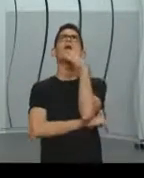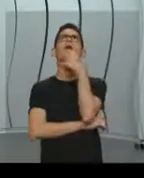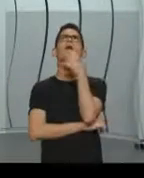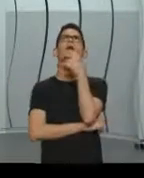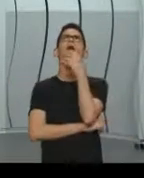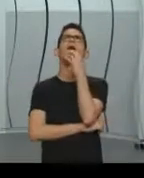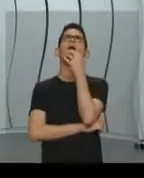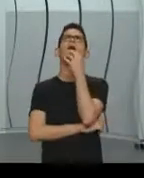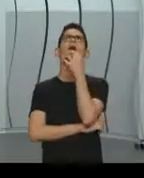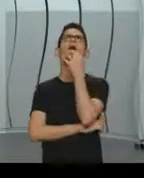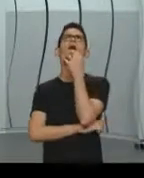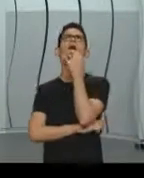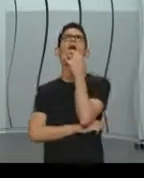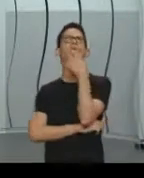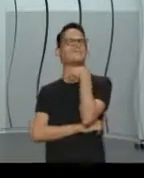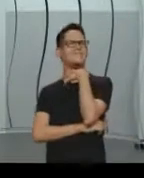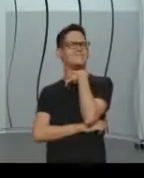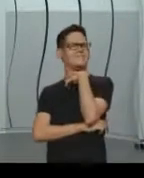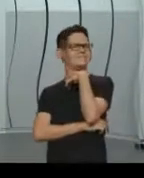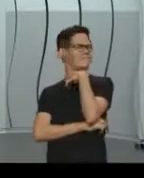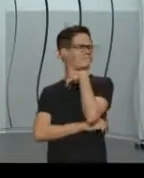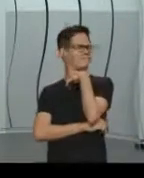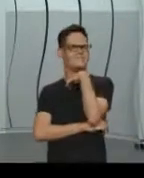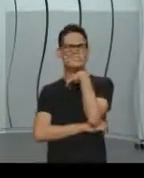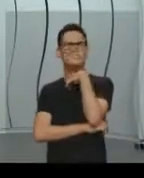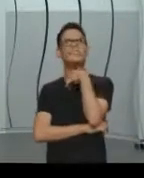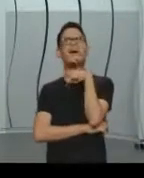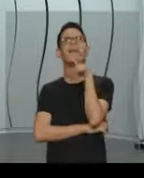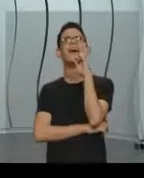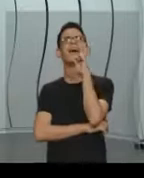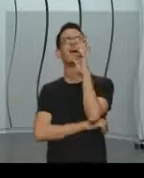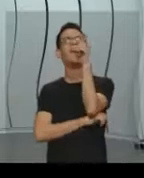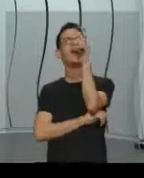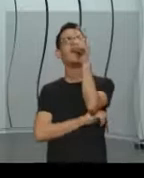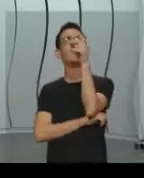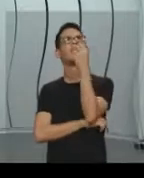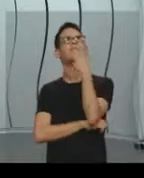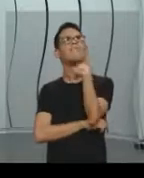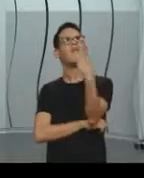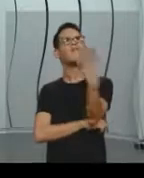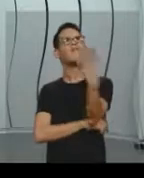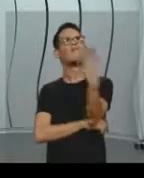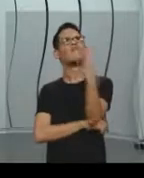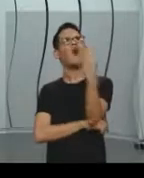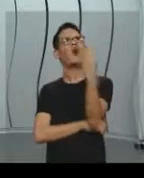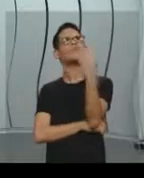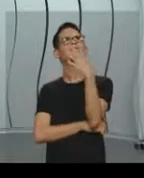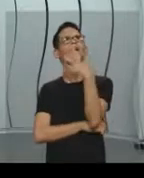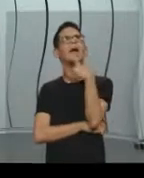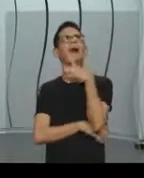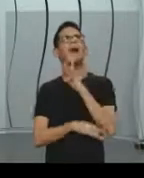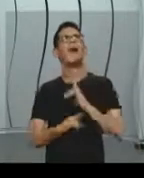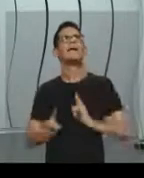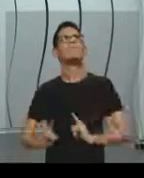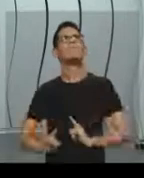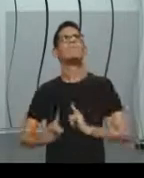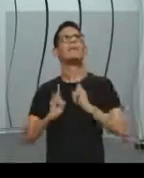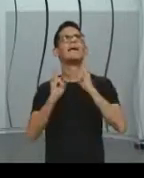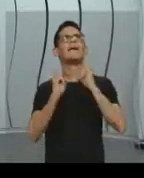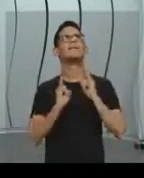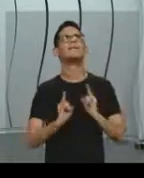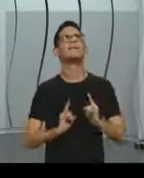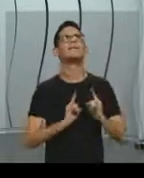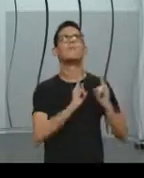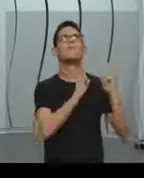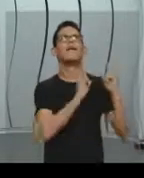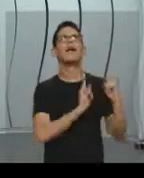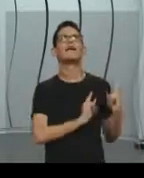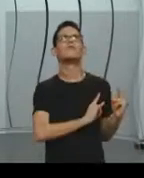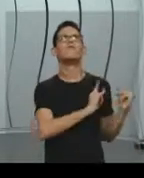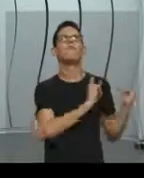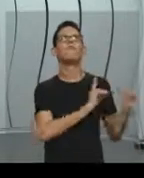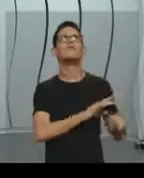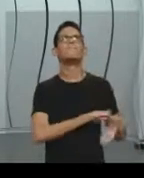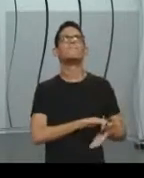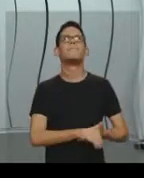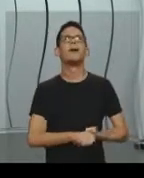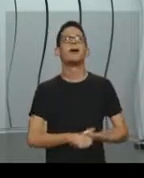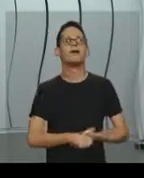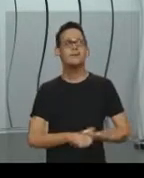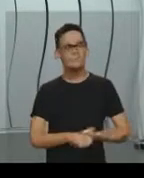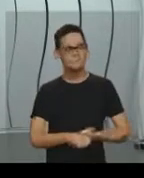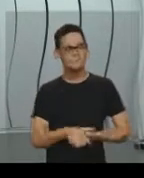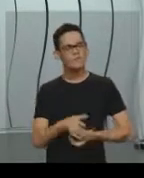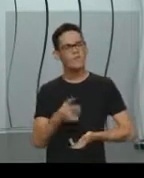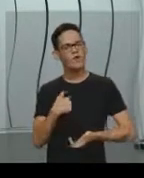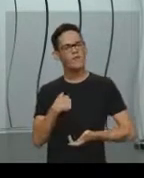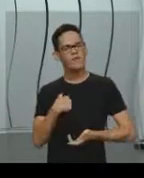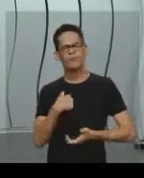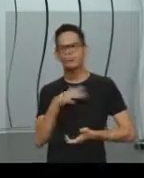observando. Gente, que isso? Um tanto de prédio? Sério que fiquei